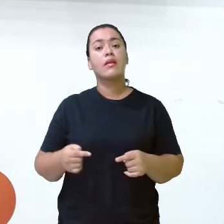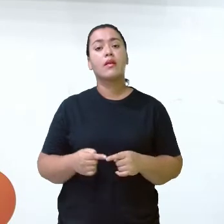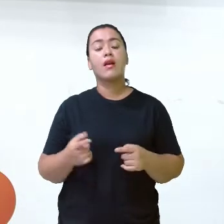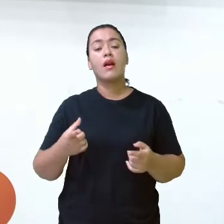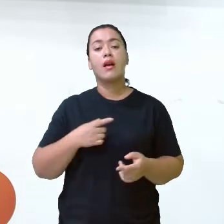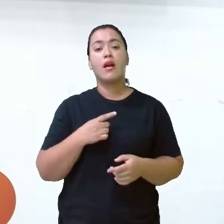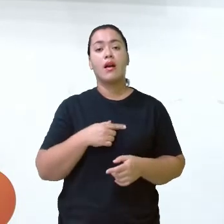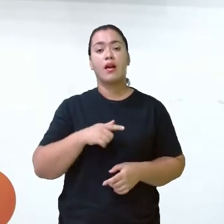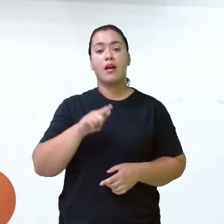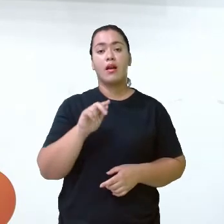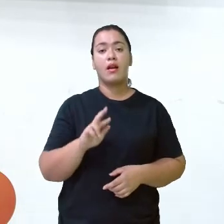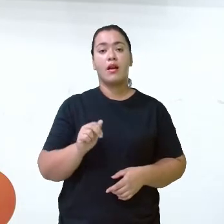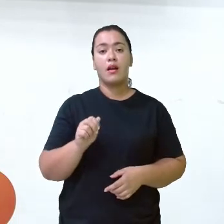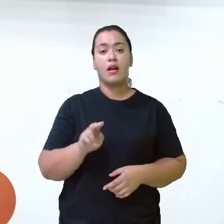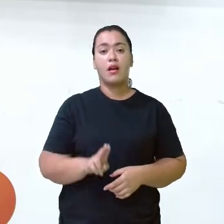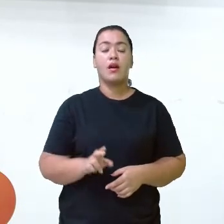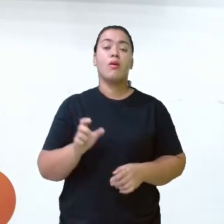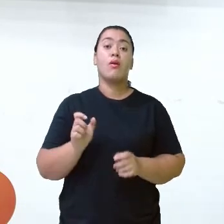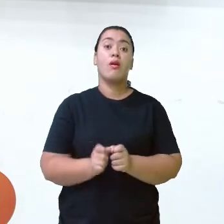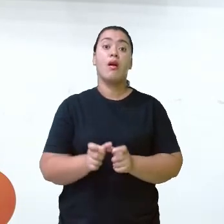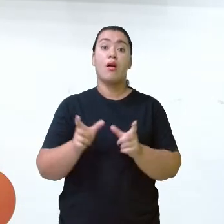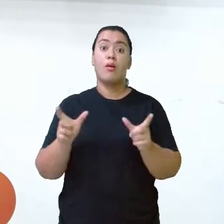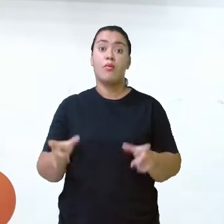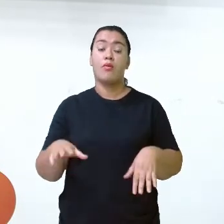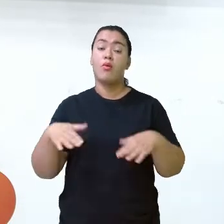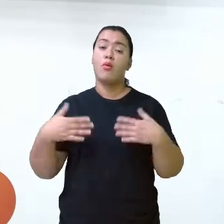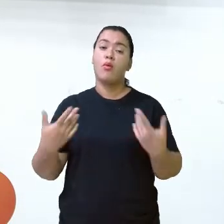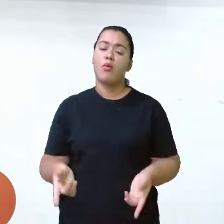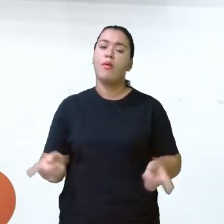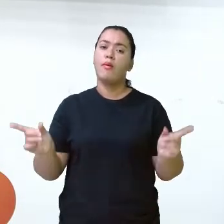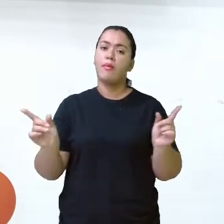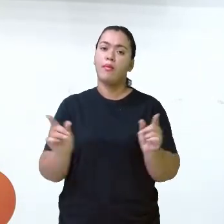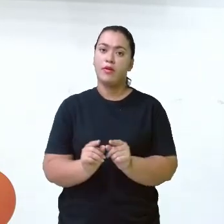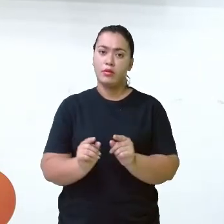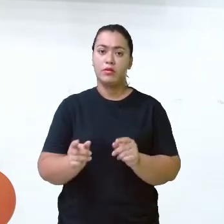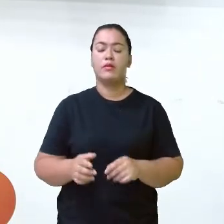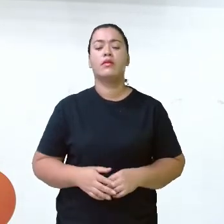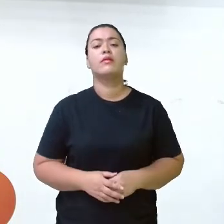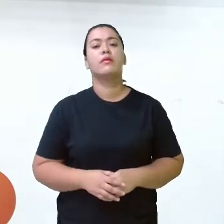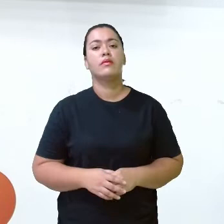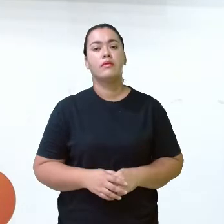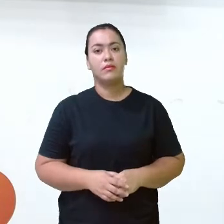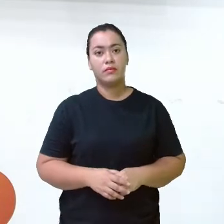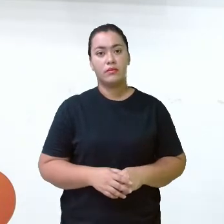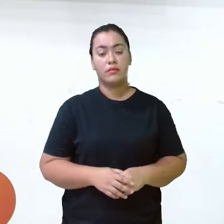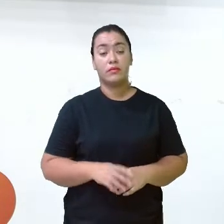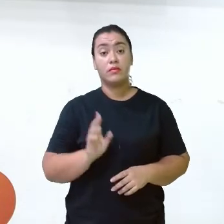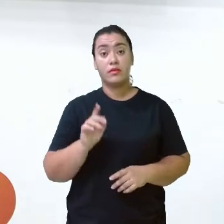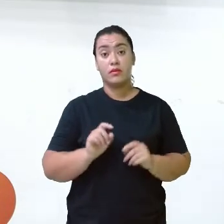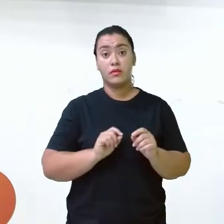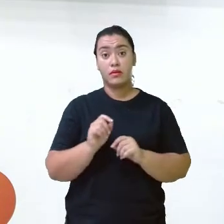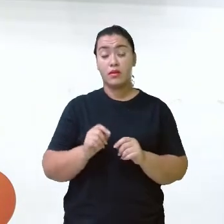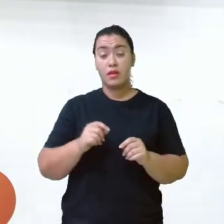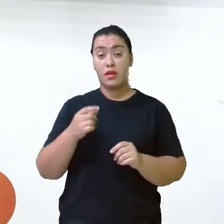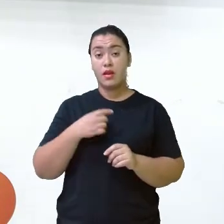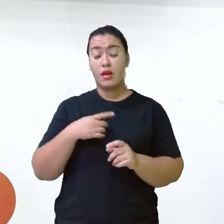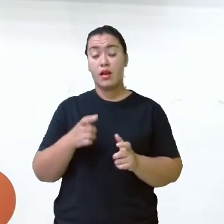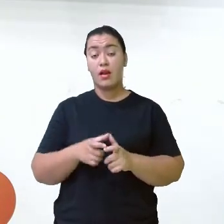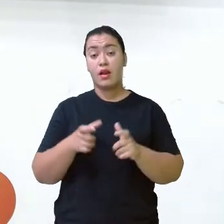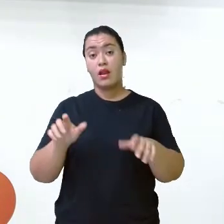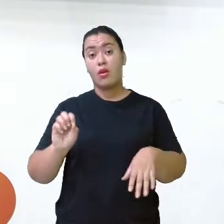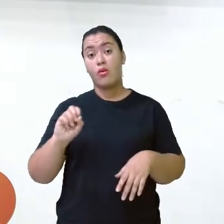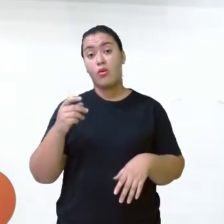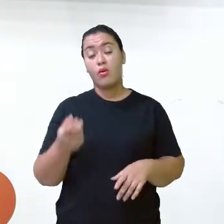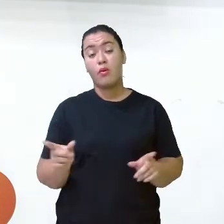grau, aumentativo ou diminutivo. Uma coisa que cresce, que é grande, ou